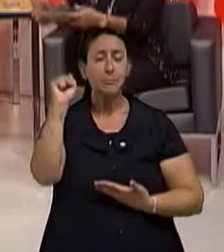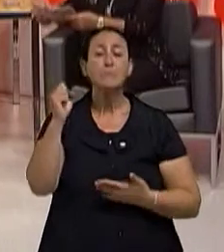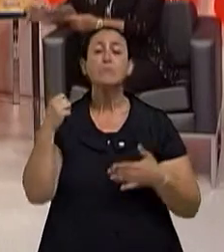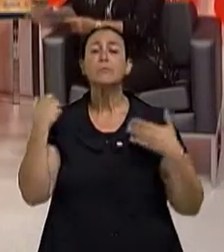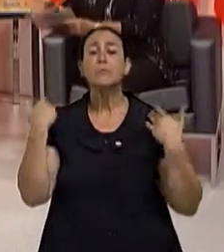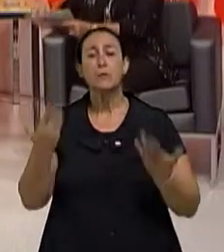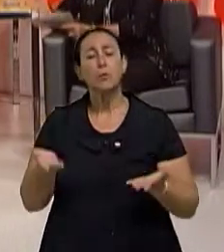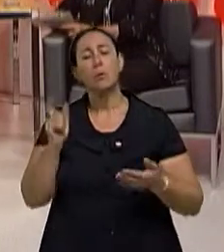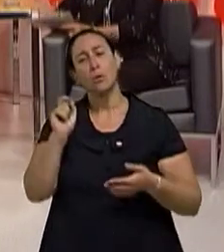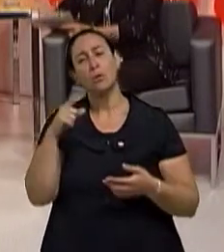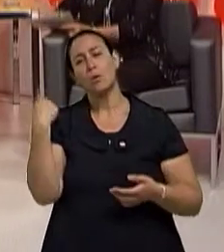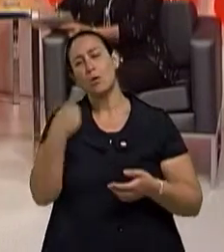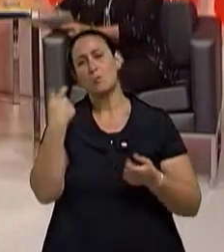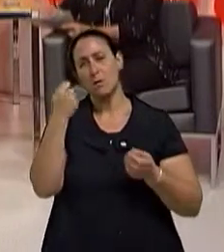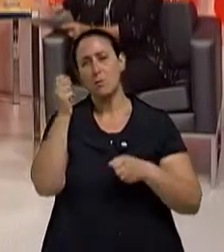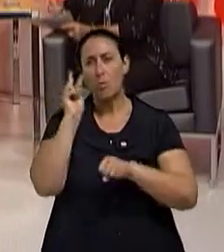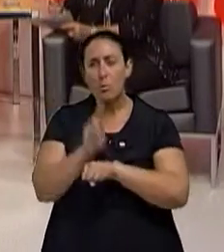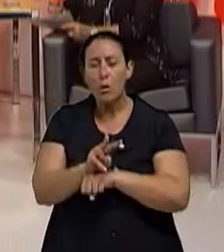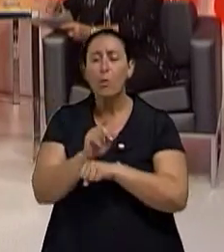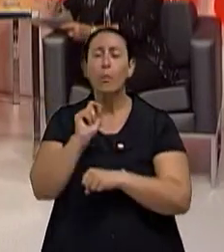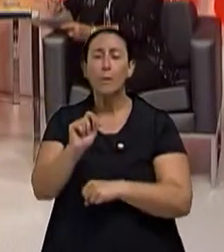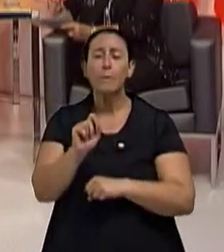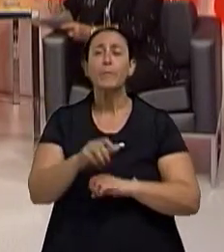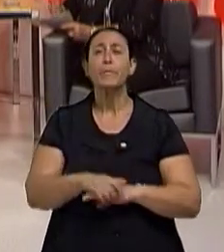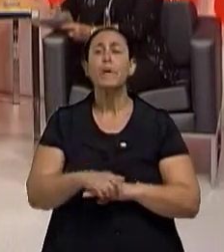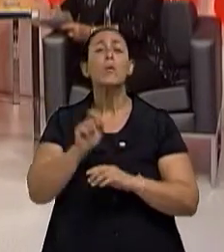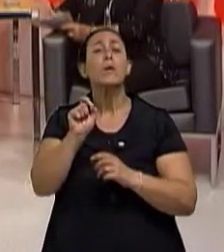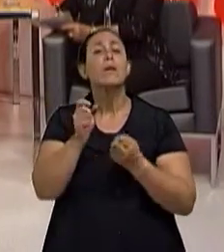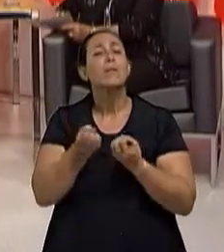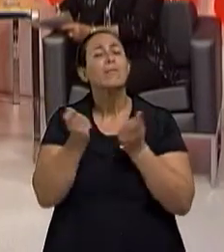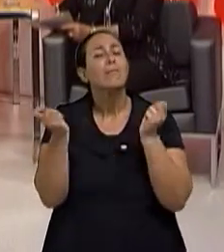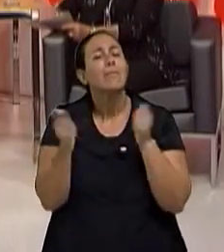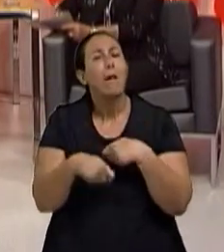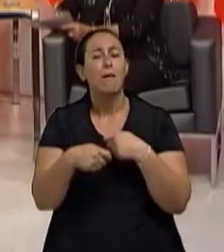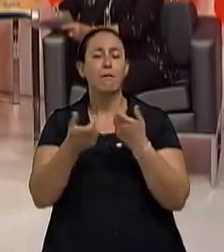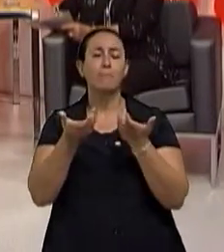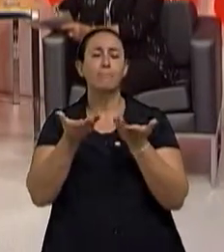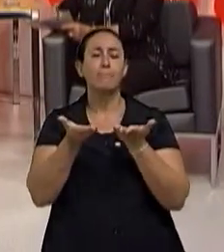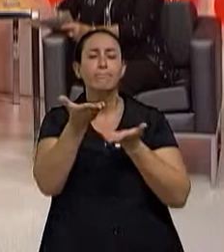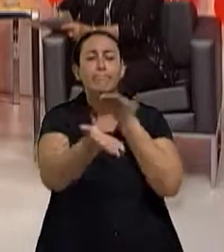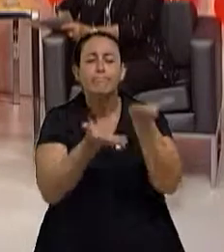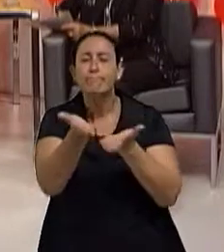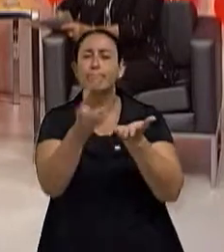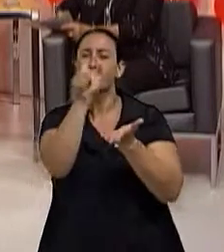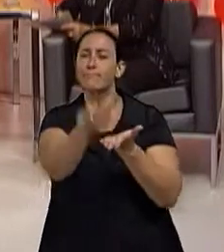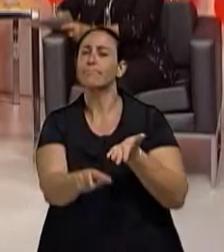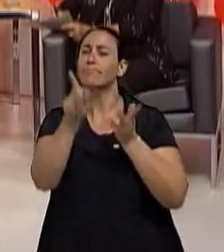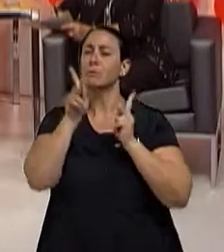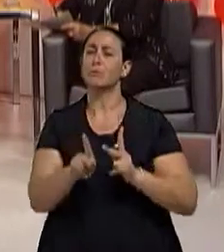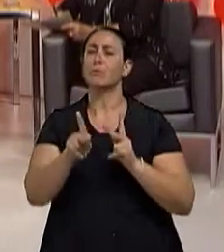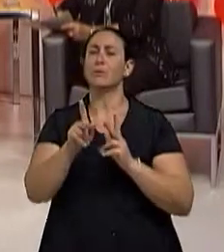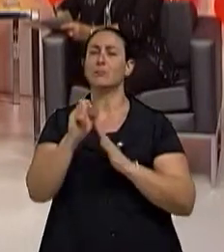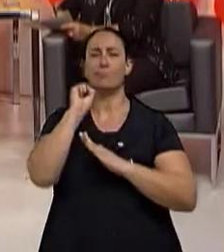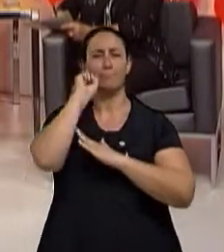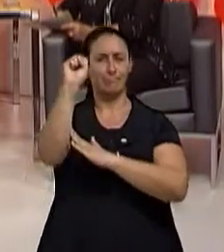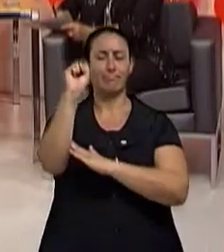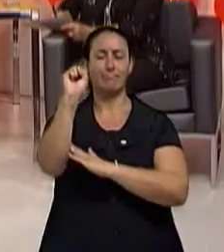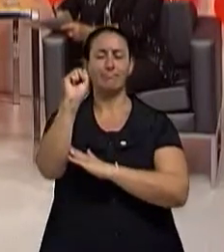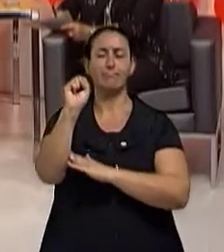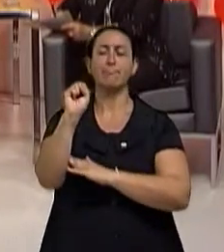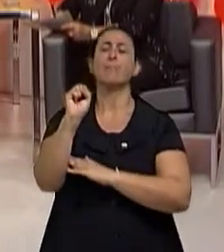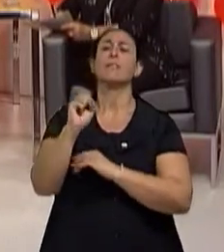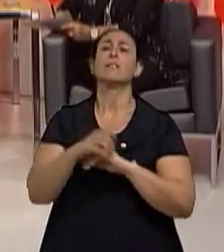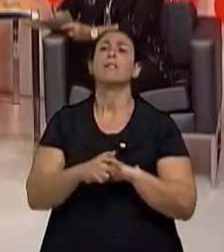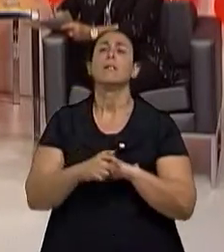que a gente tem que também estar atento é o que poder oferecer para essas pessoas no sentido de entender o que se passou. Ah, ok.